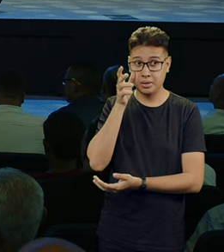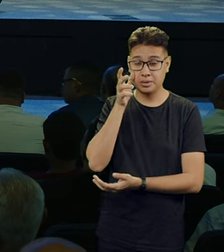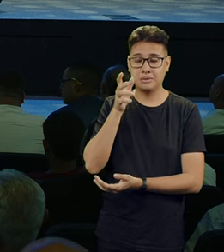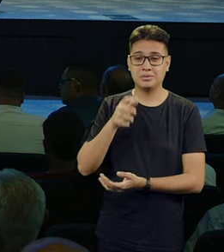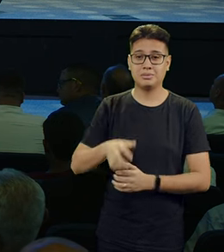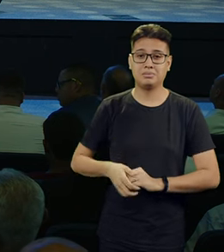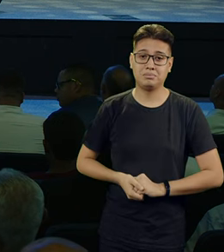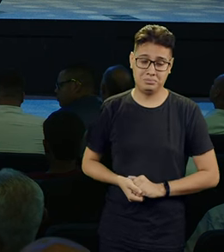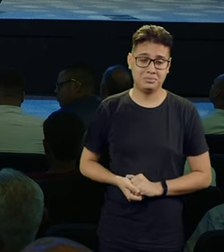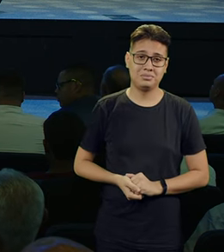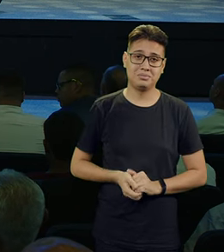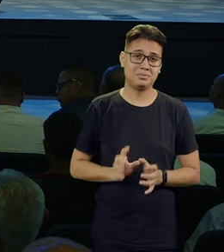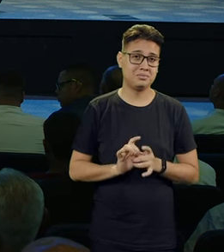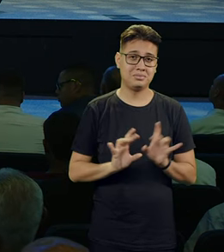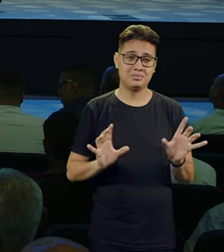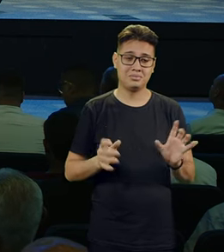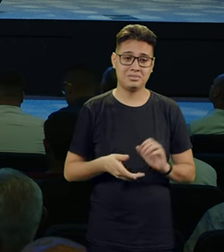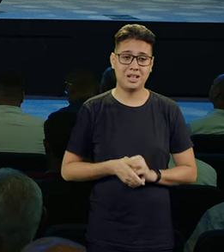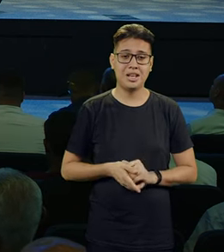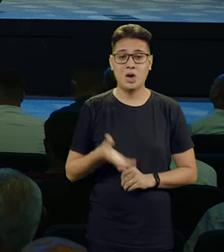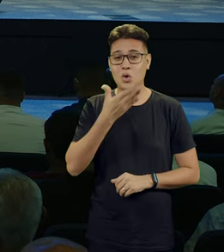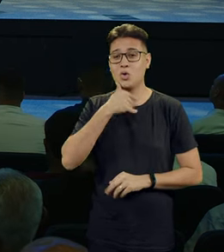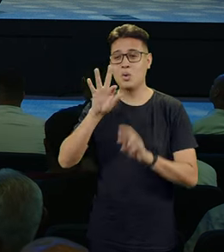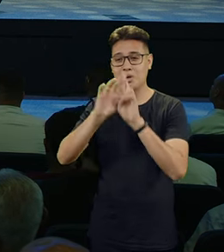Os homens dos reinos